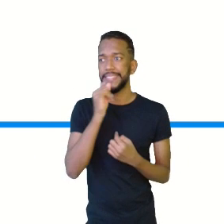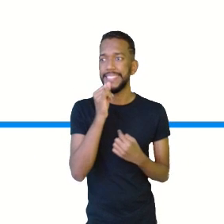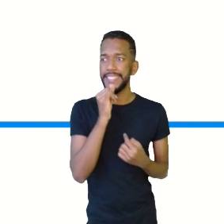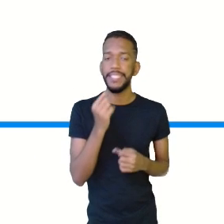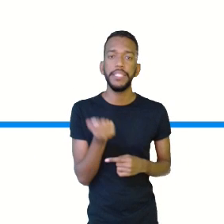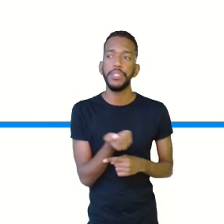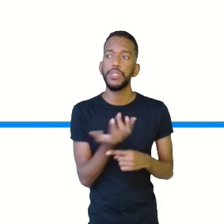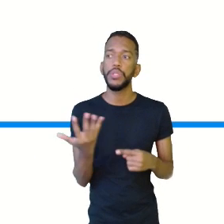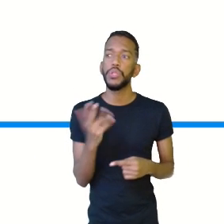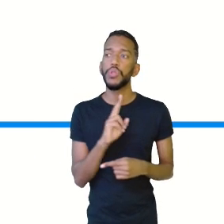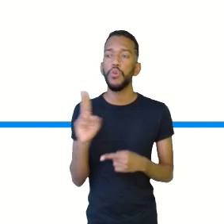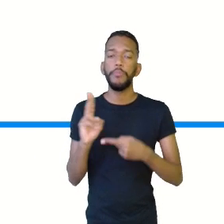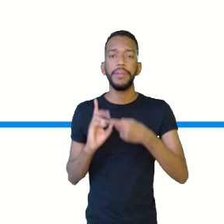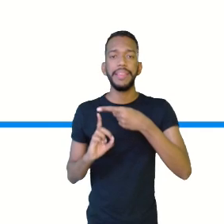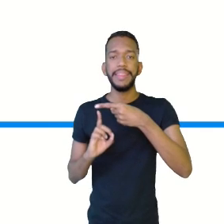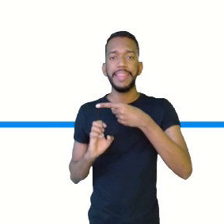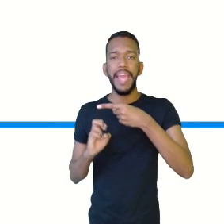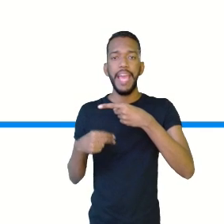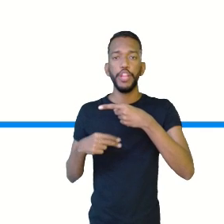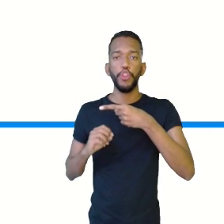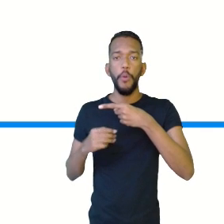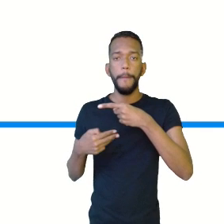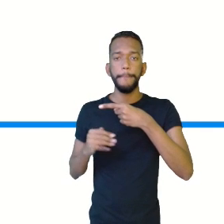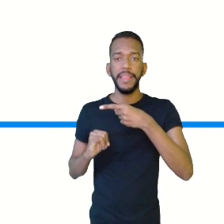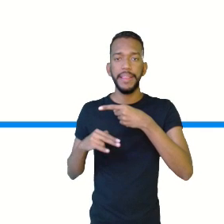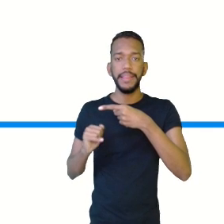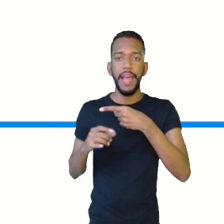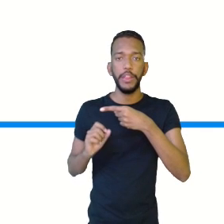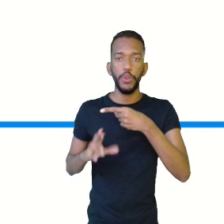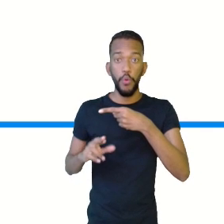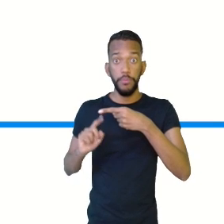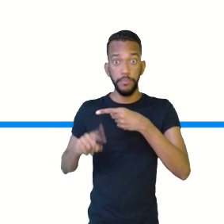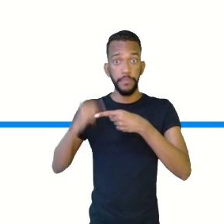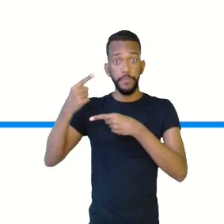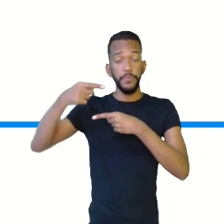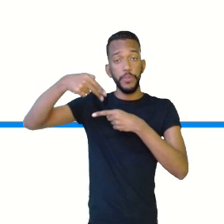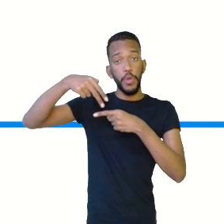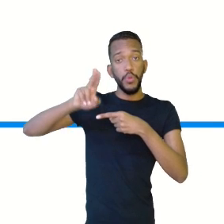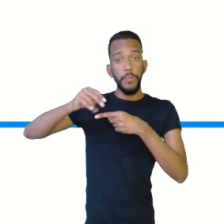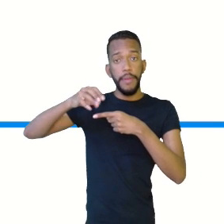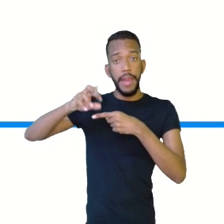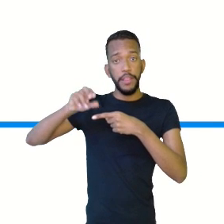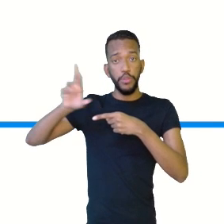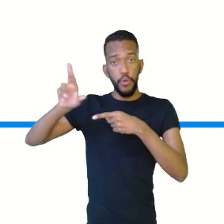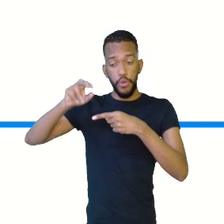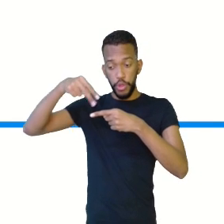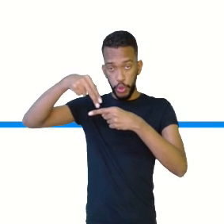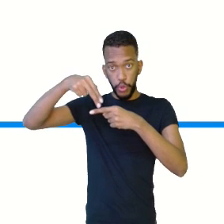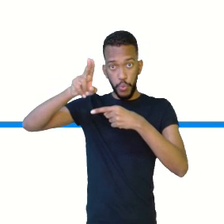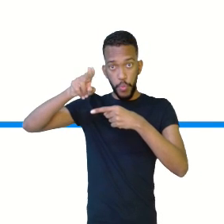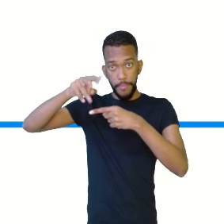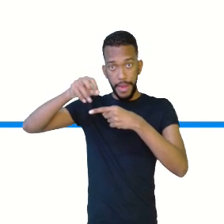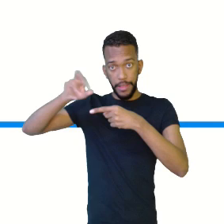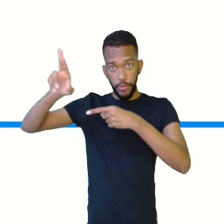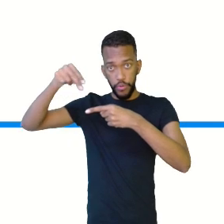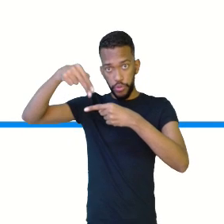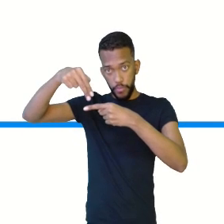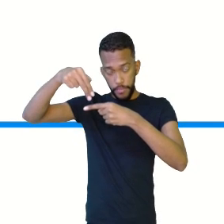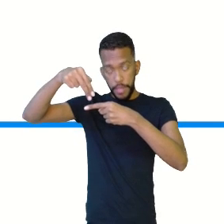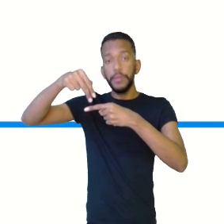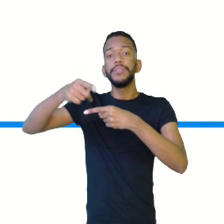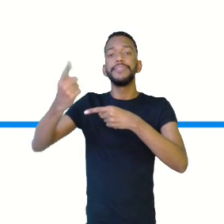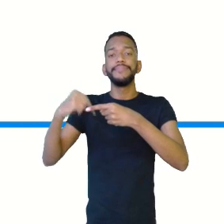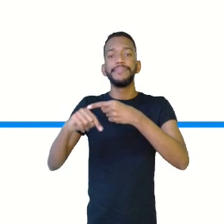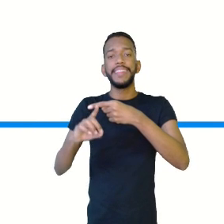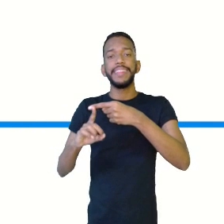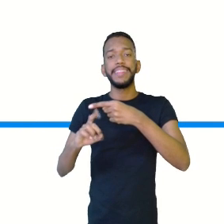chama denominador. Então, o numeral de cima é o numerador e o numeral de baixo é o denominador. E a fração